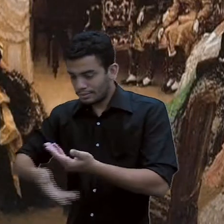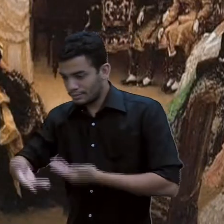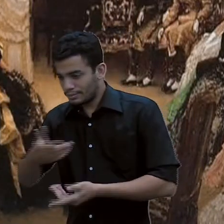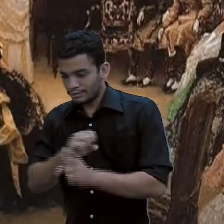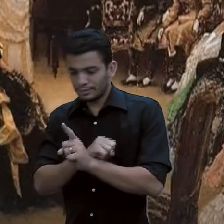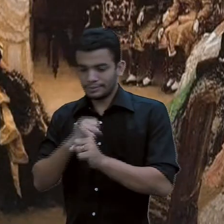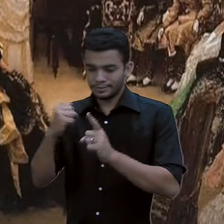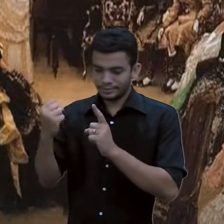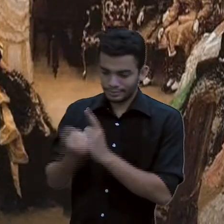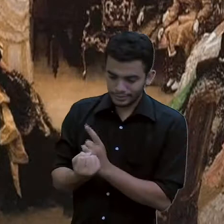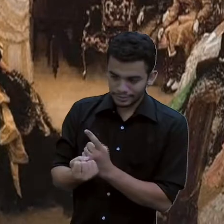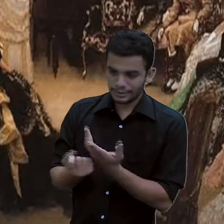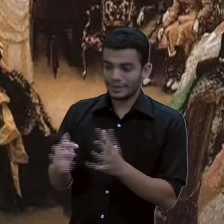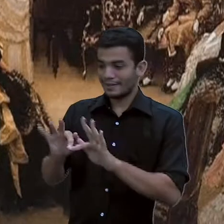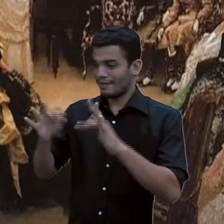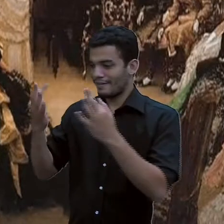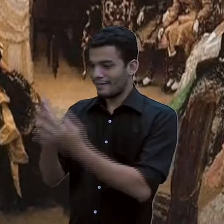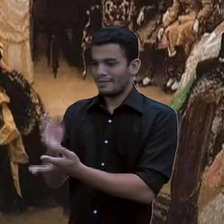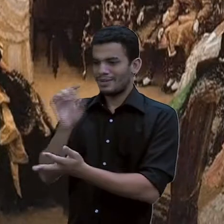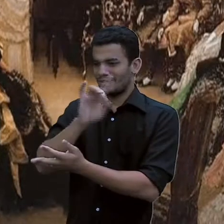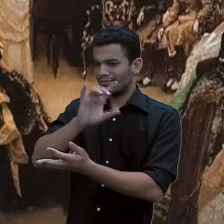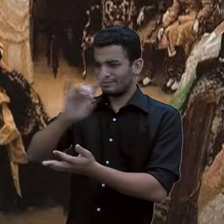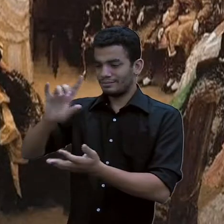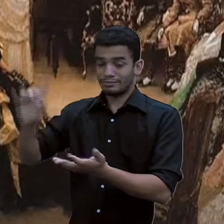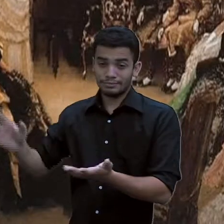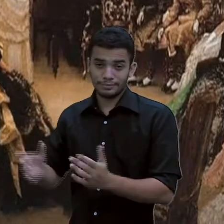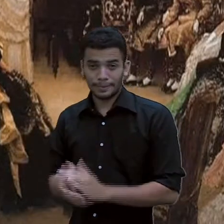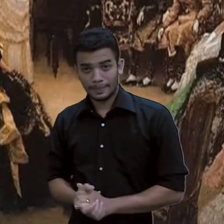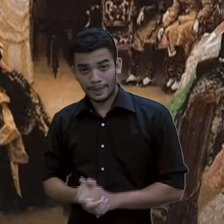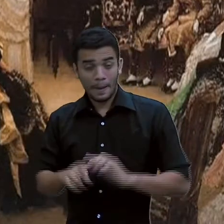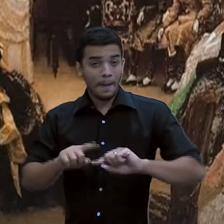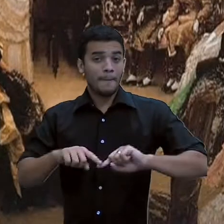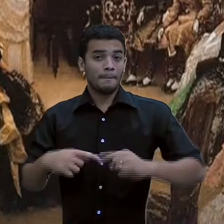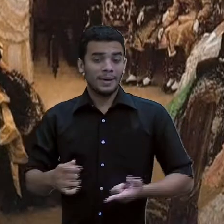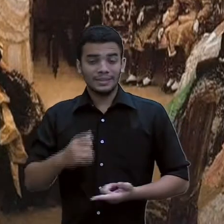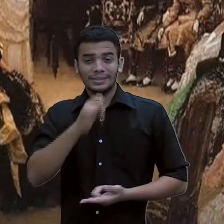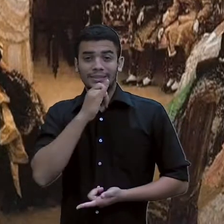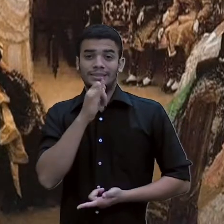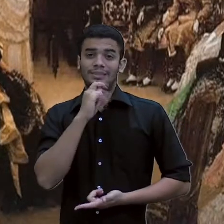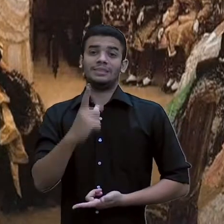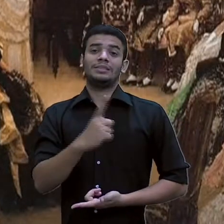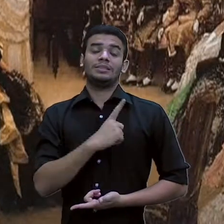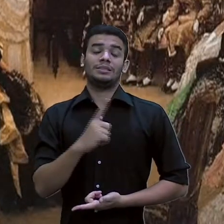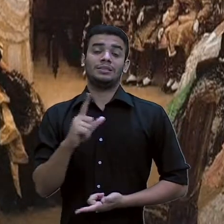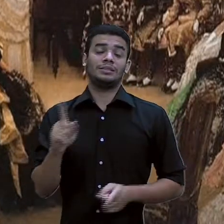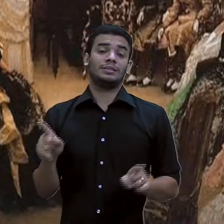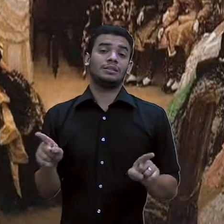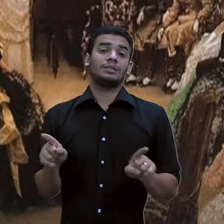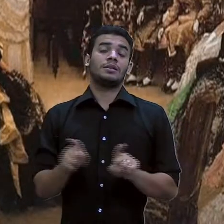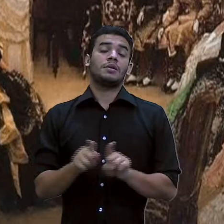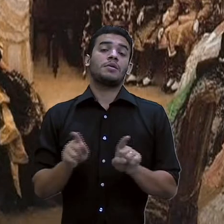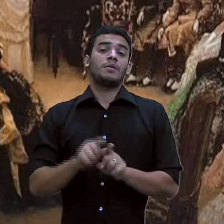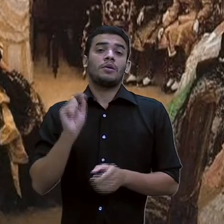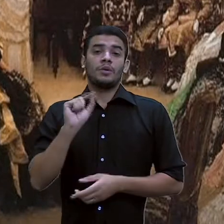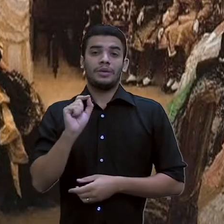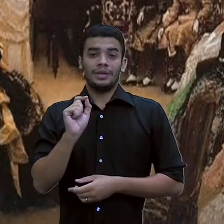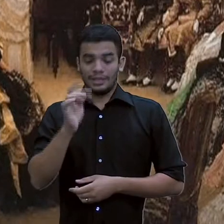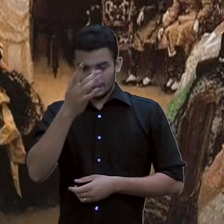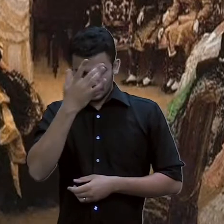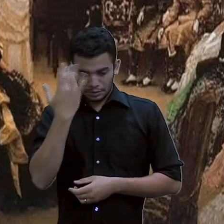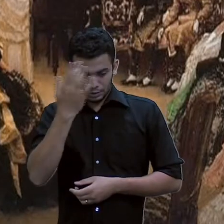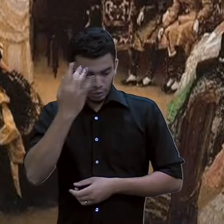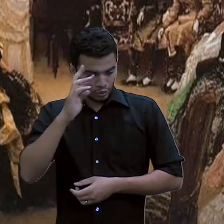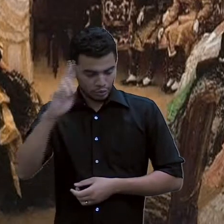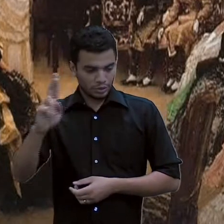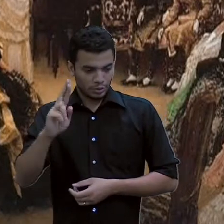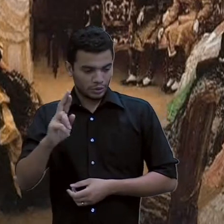as famílias dos vizinhos. O mais interessante era que os escravos também eram liberados para fazer